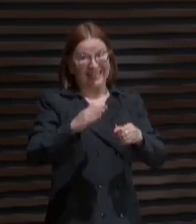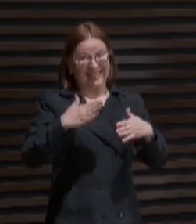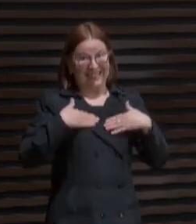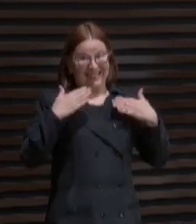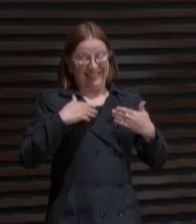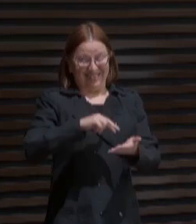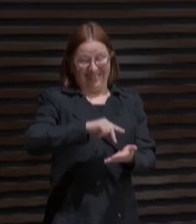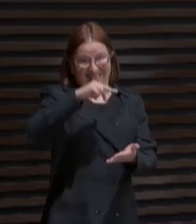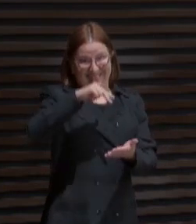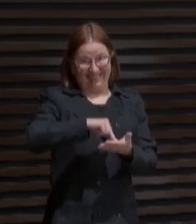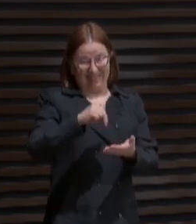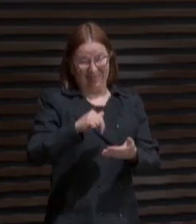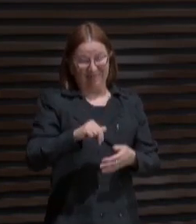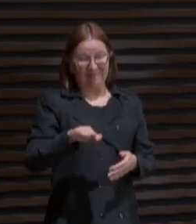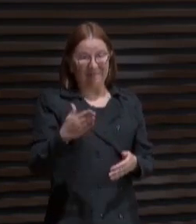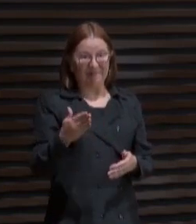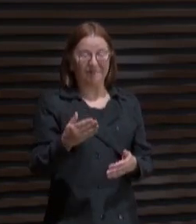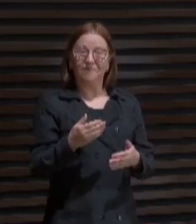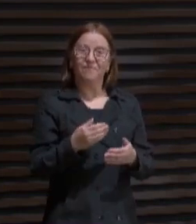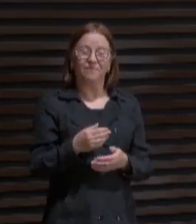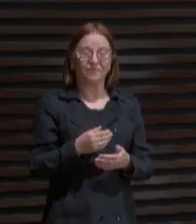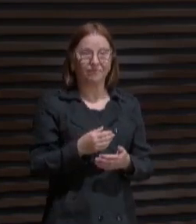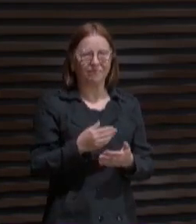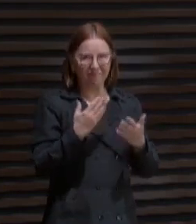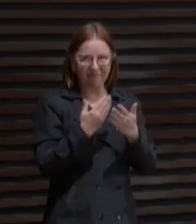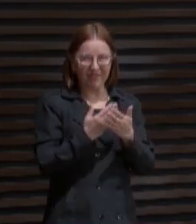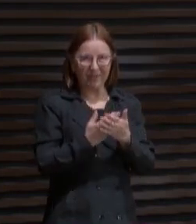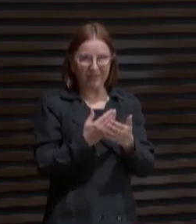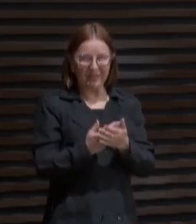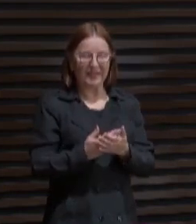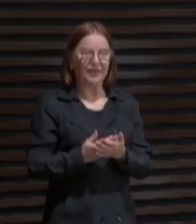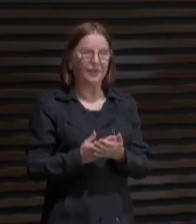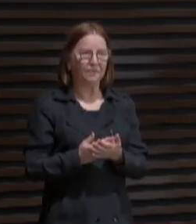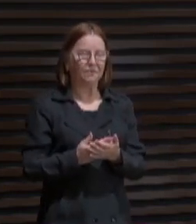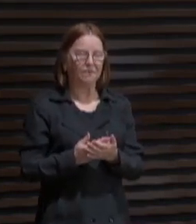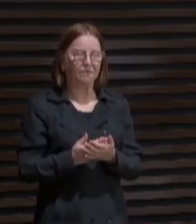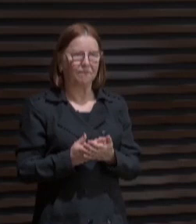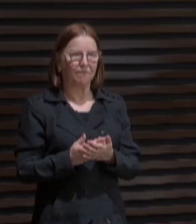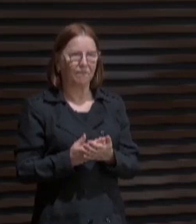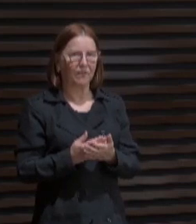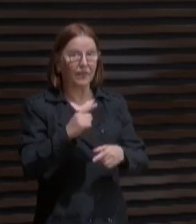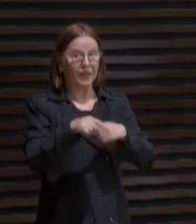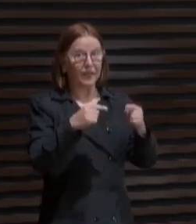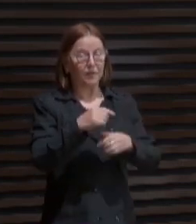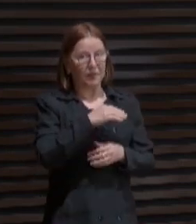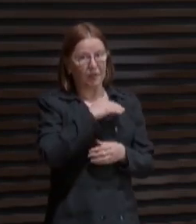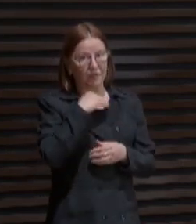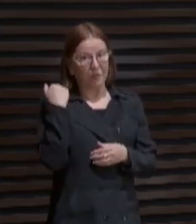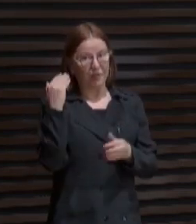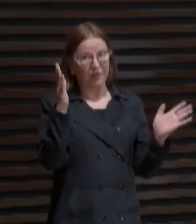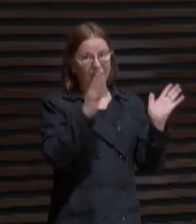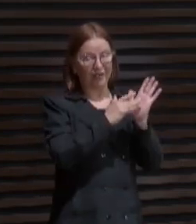confrontar essa realidade inicial, logo com a morte de Jesus, e esse